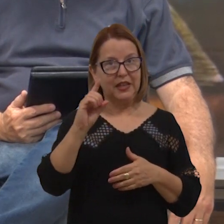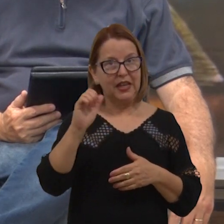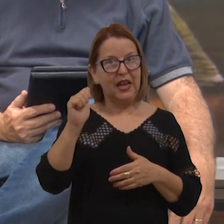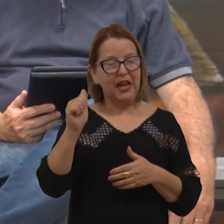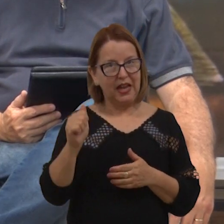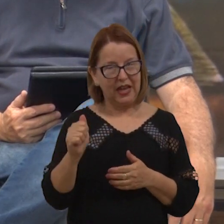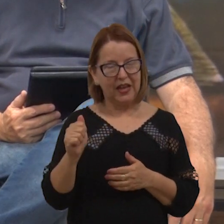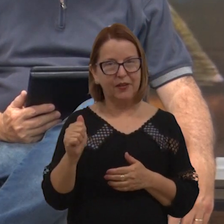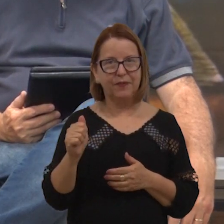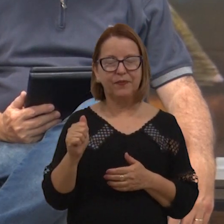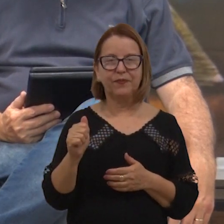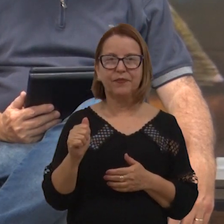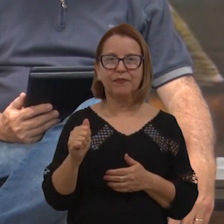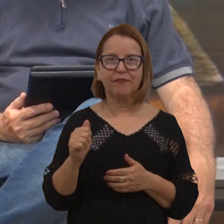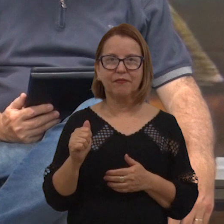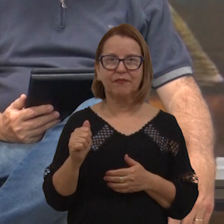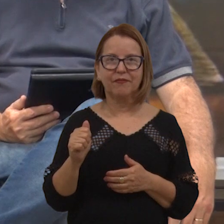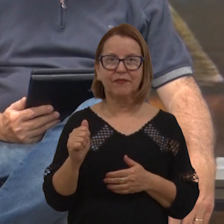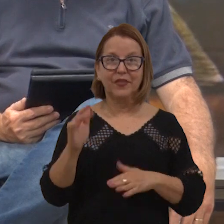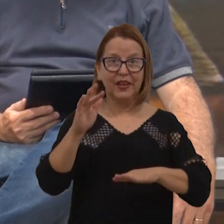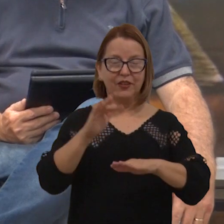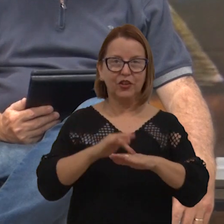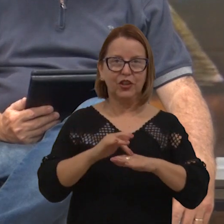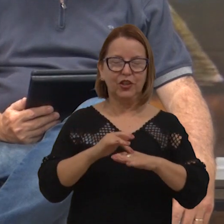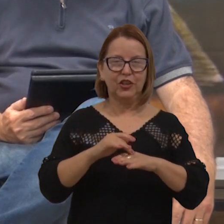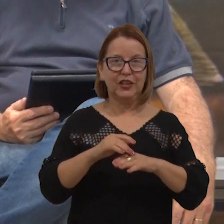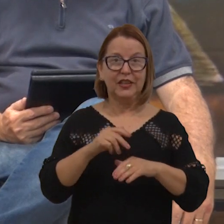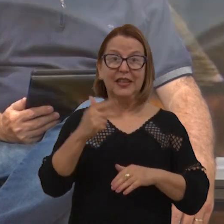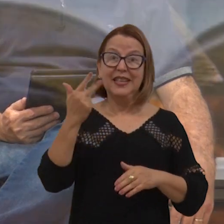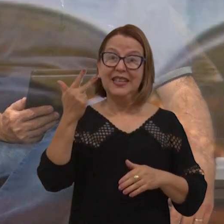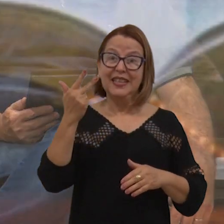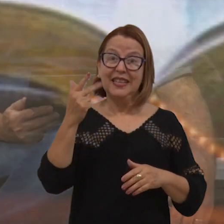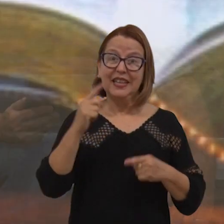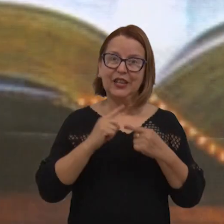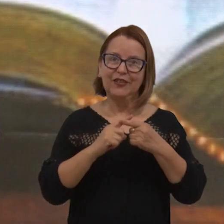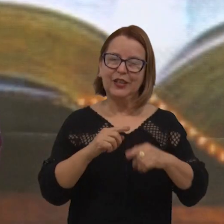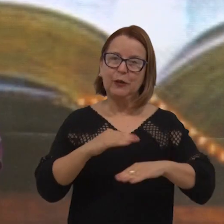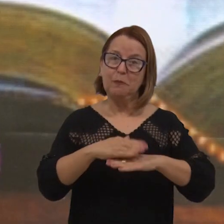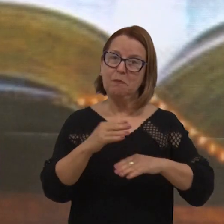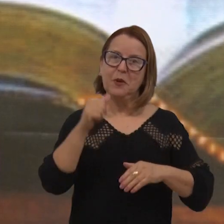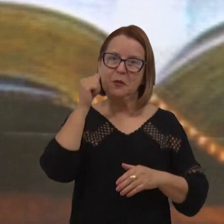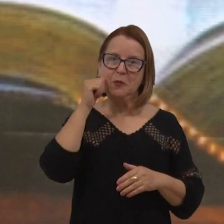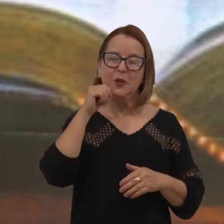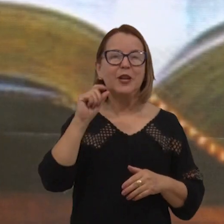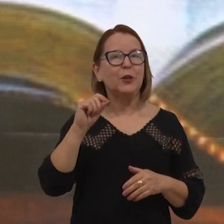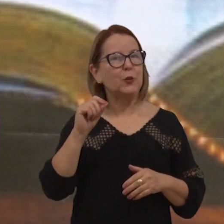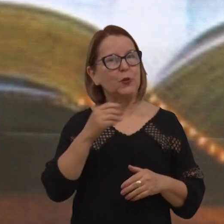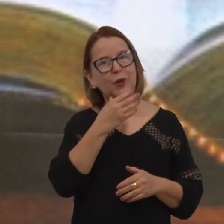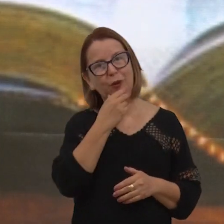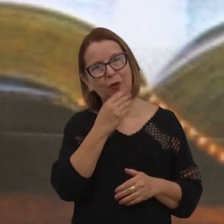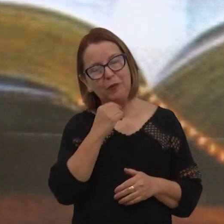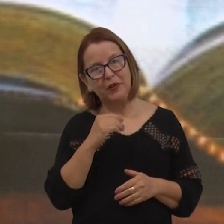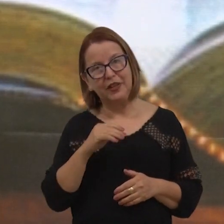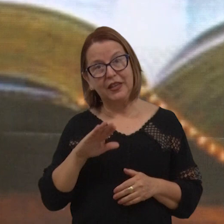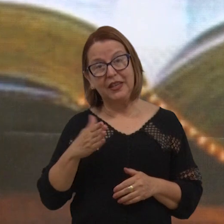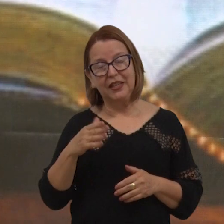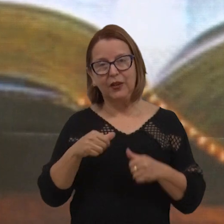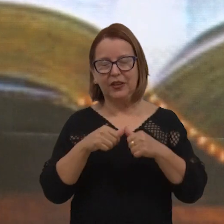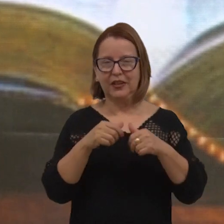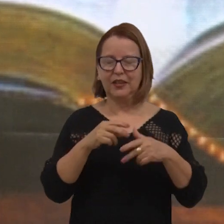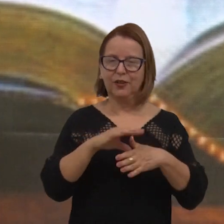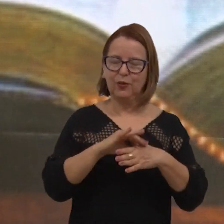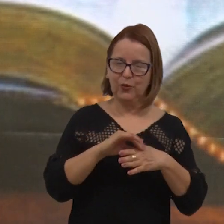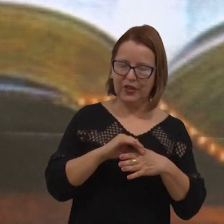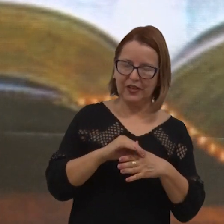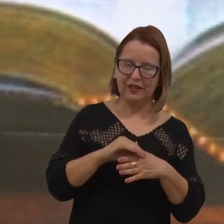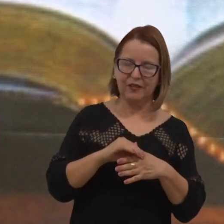conjunto das doenças autoimunes atingem 3 vezes mais as mulheres do que os homens. Assim, essas doenças